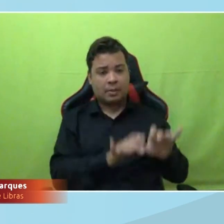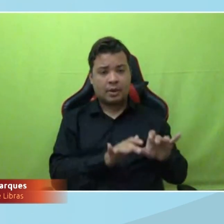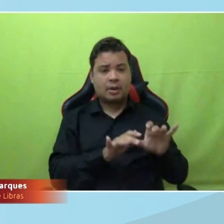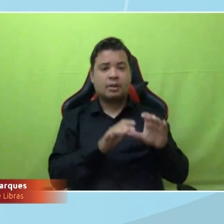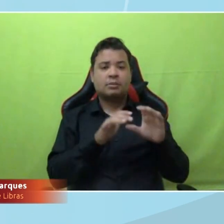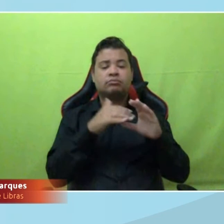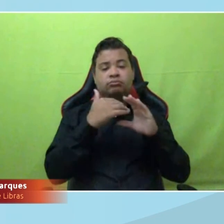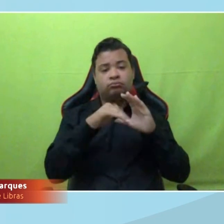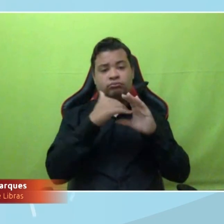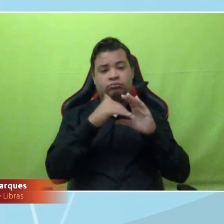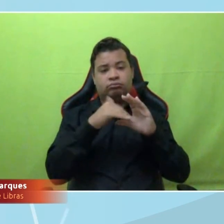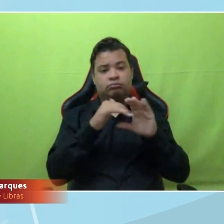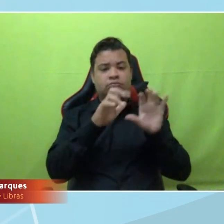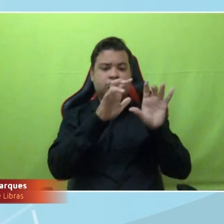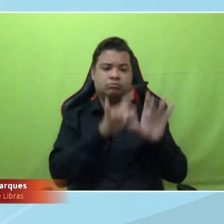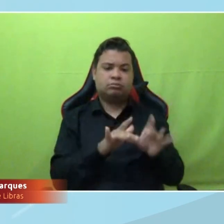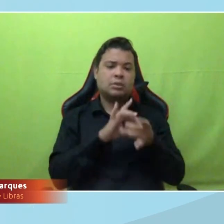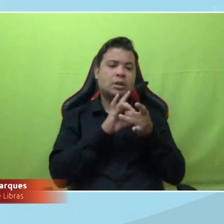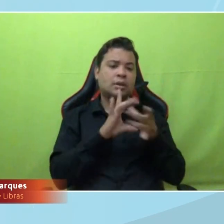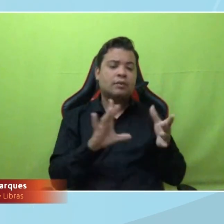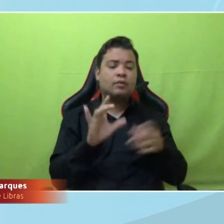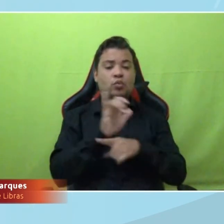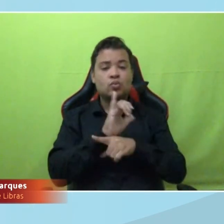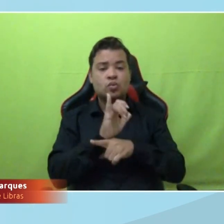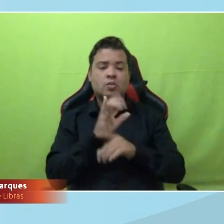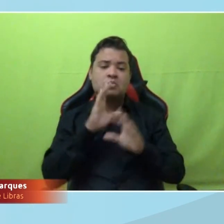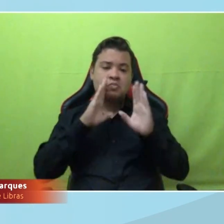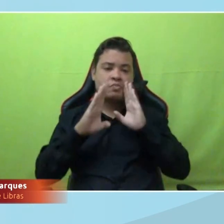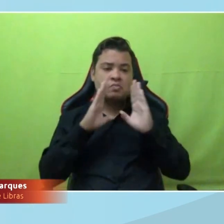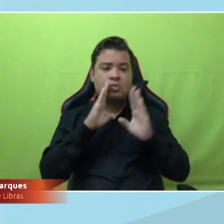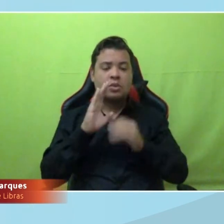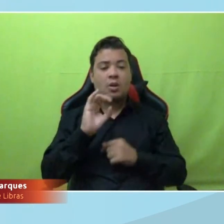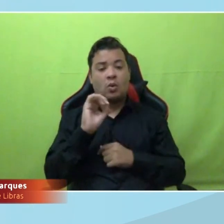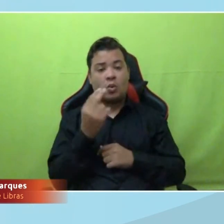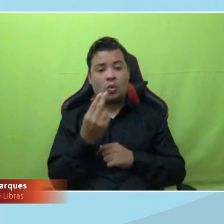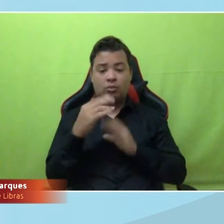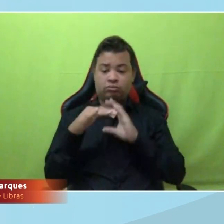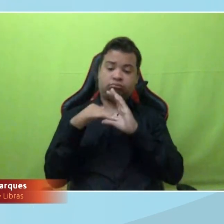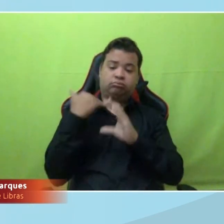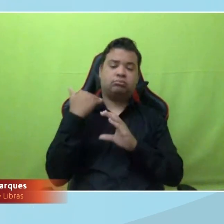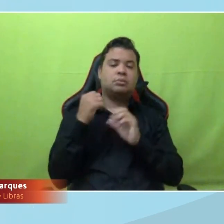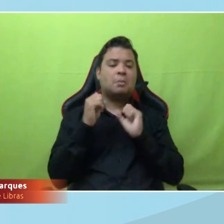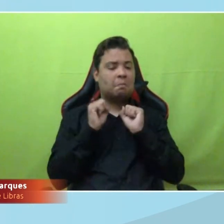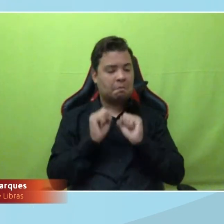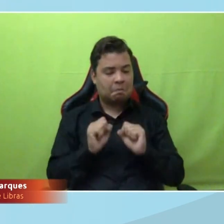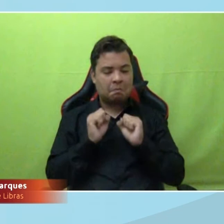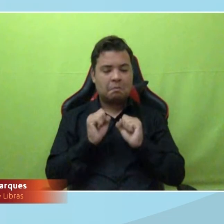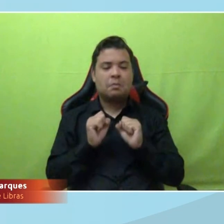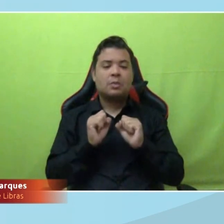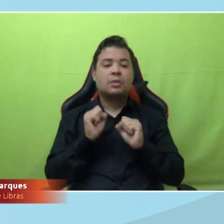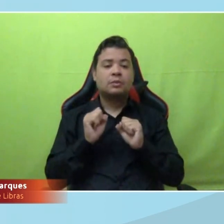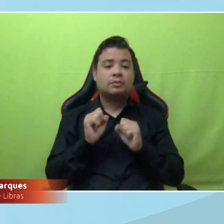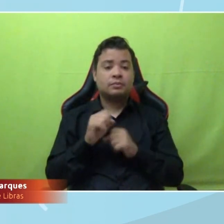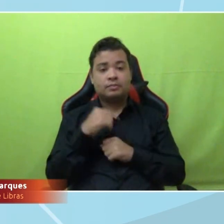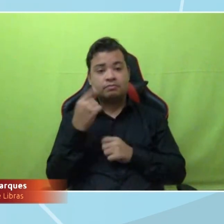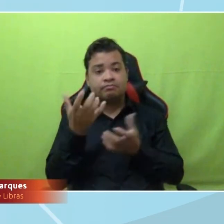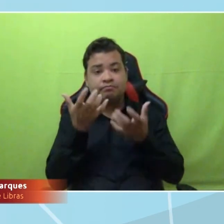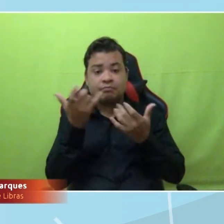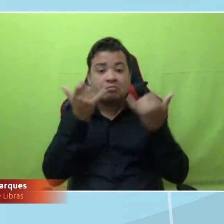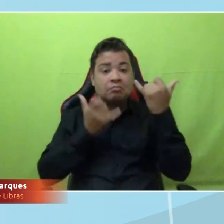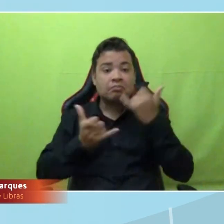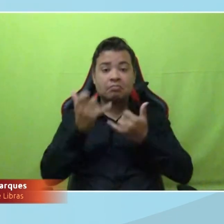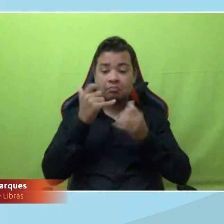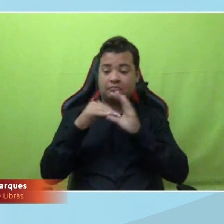né, no YouTube ou no Facebook, ou mandar mensagens diretas. A gente quer receber essas informações para